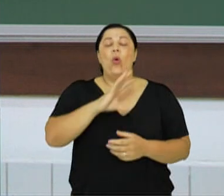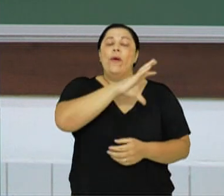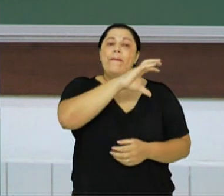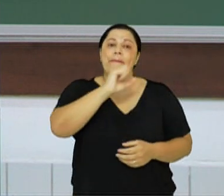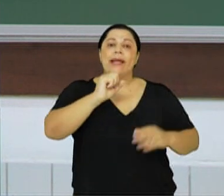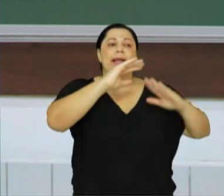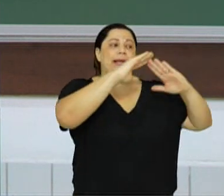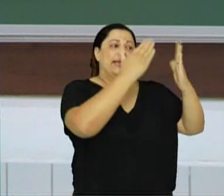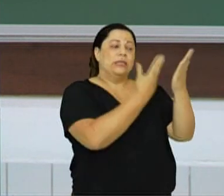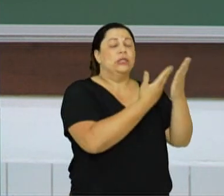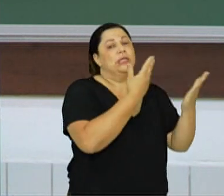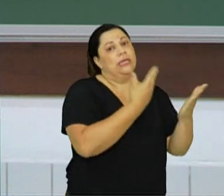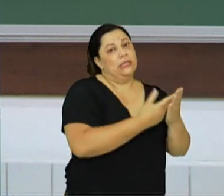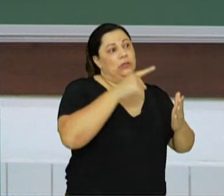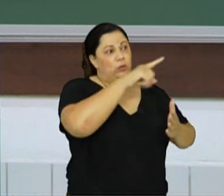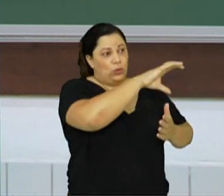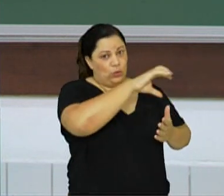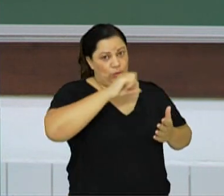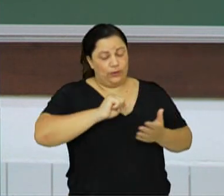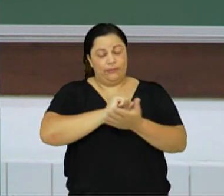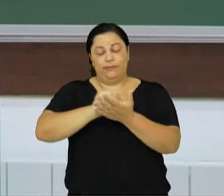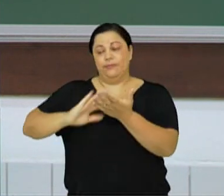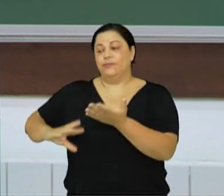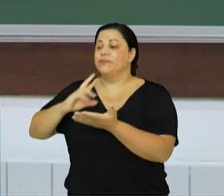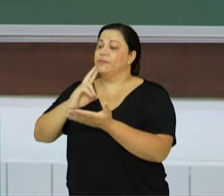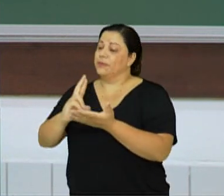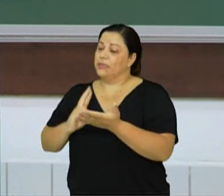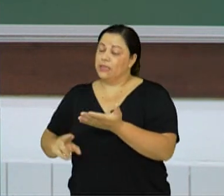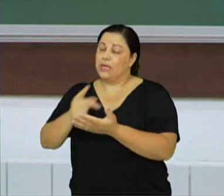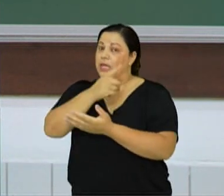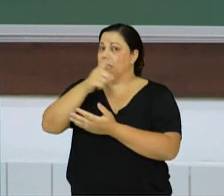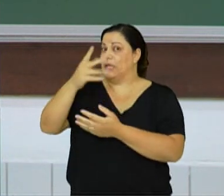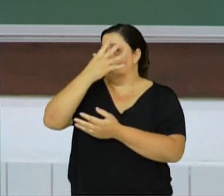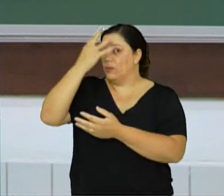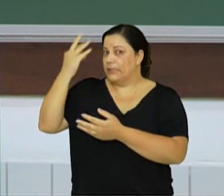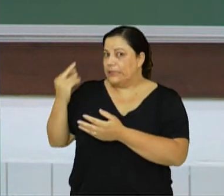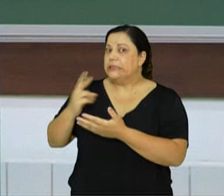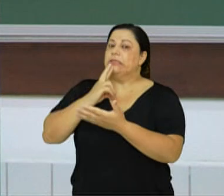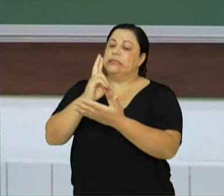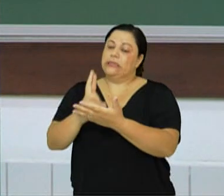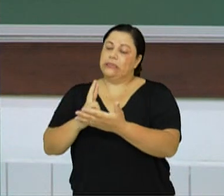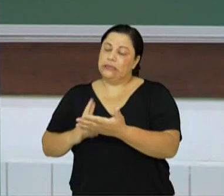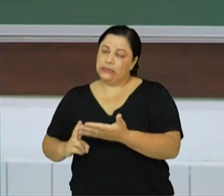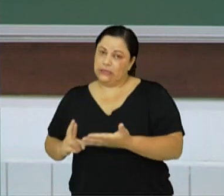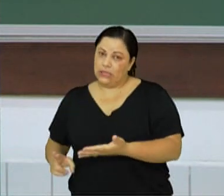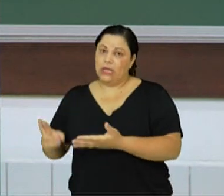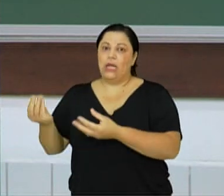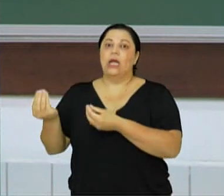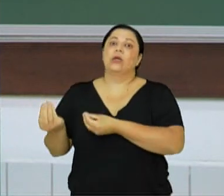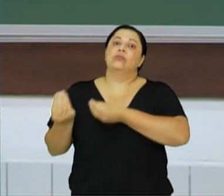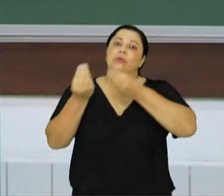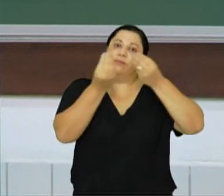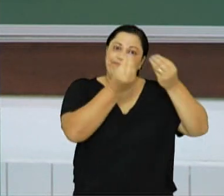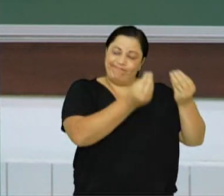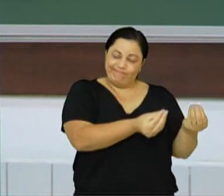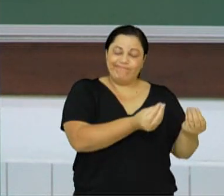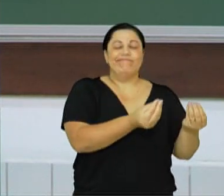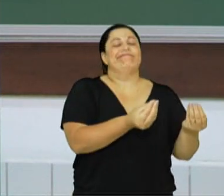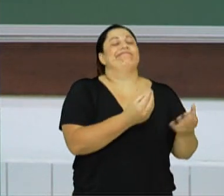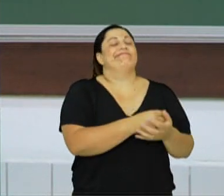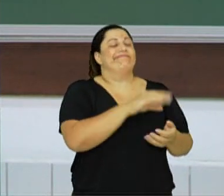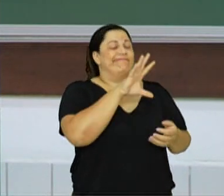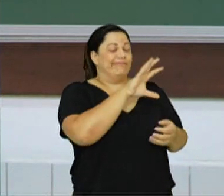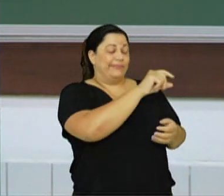para resolver na escola, não esquecer de resolver esses exercícios e buscar, obviamente, primeiramente na